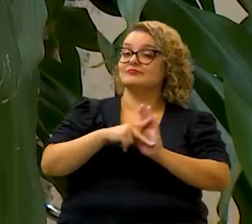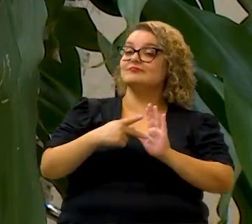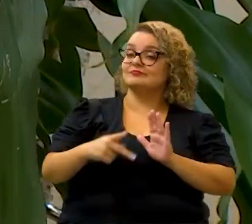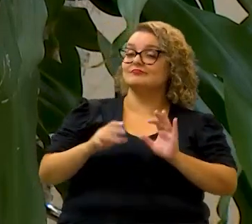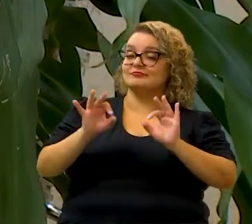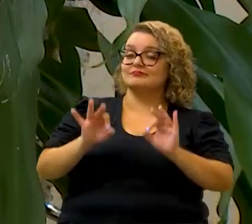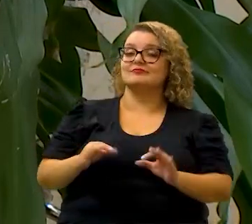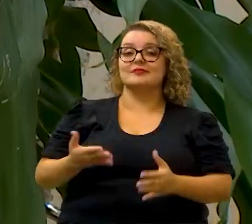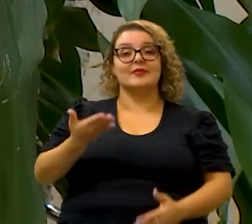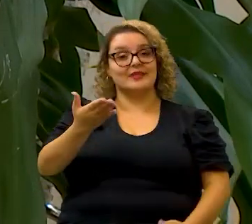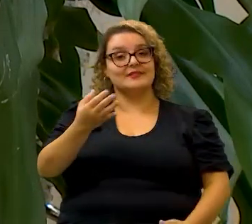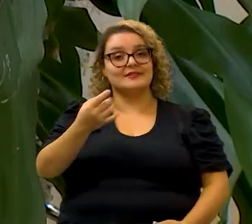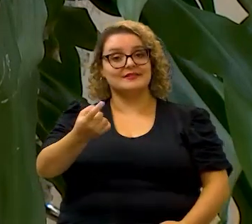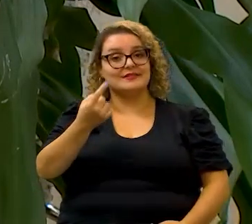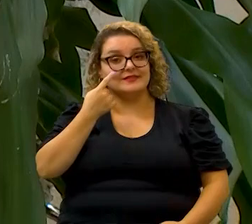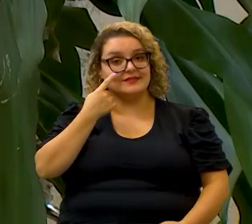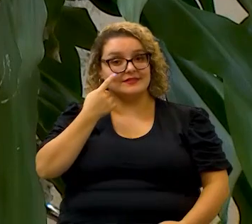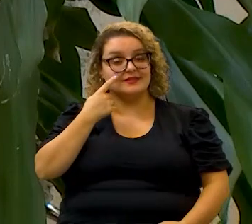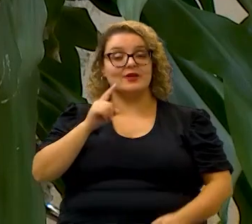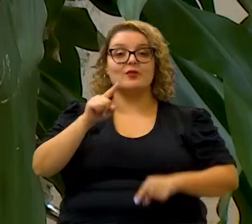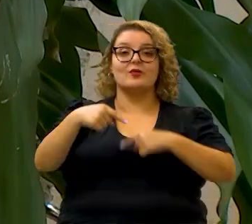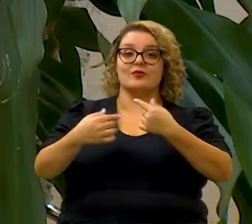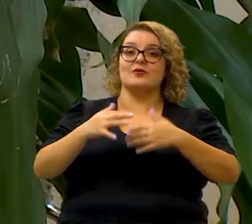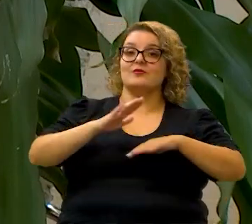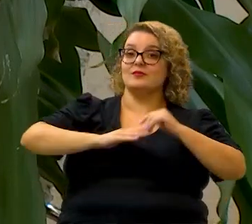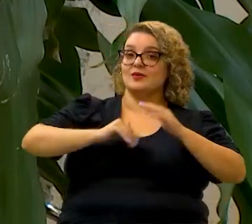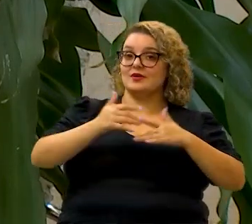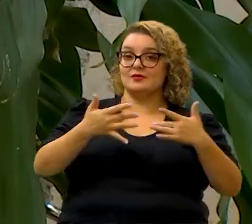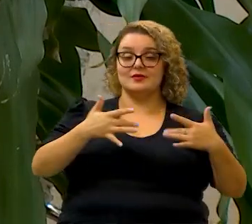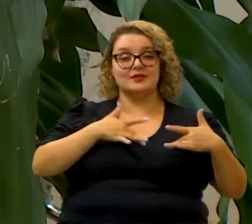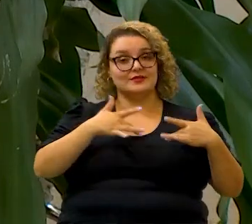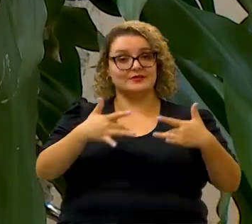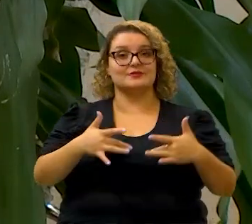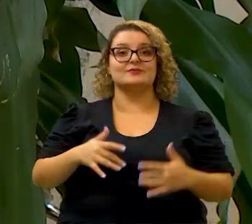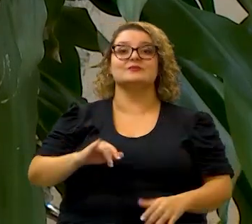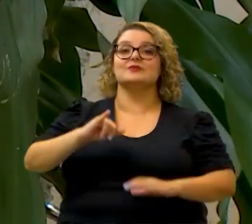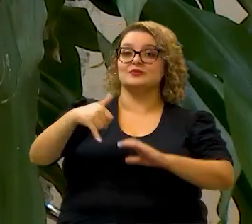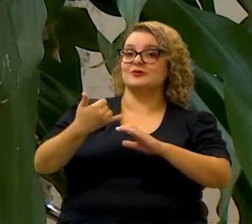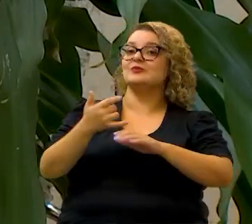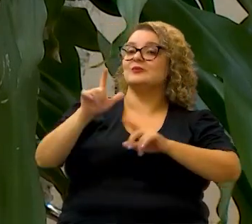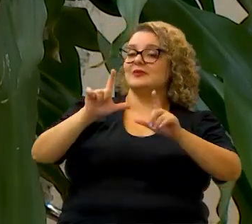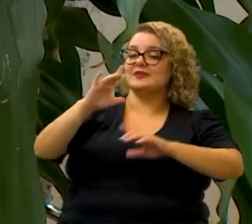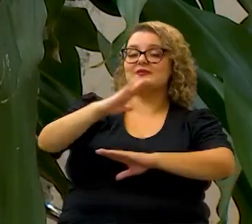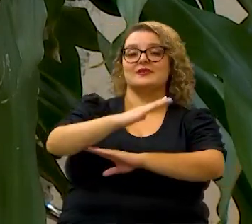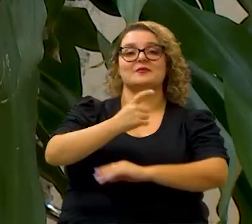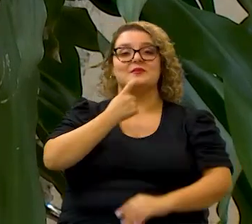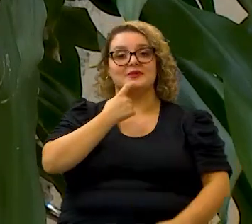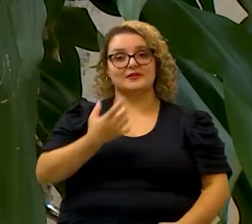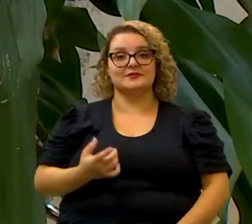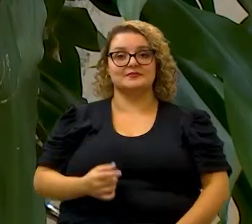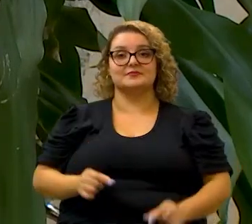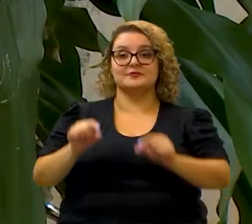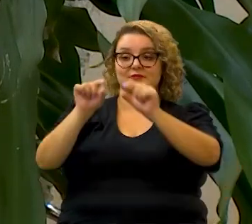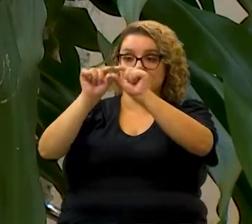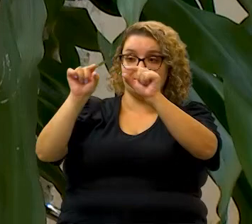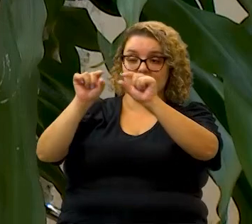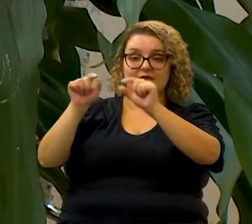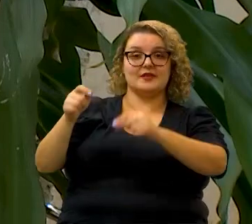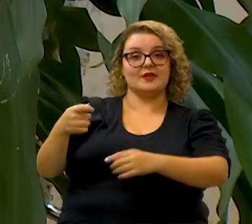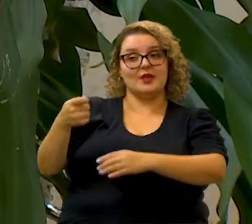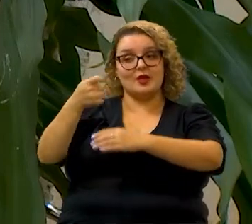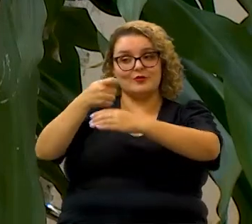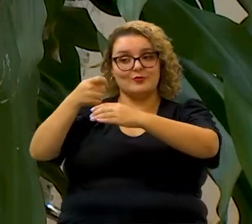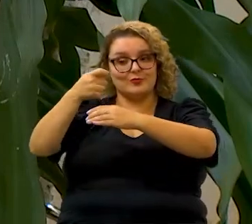muito carinho, muita propriedade. E se você quiser resgatar outros Mãos Solidárias, acesse o YouTube da TV Câmara